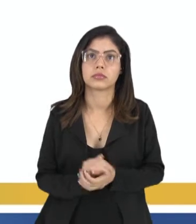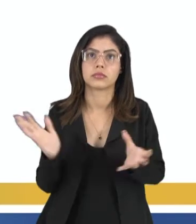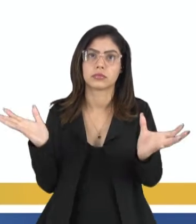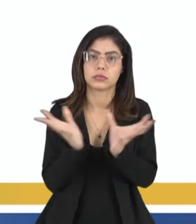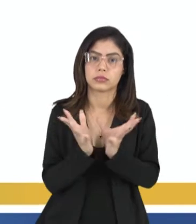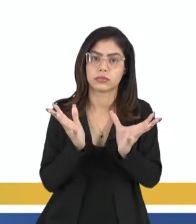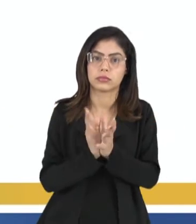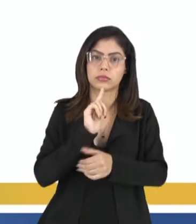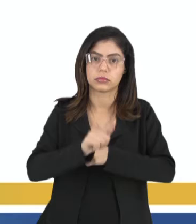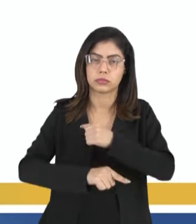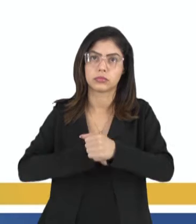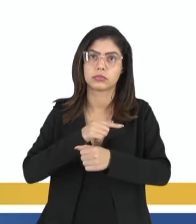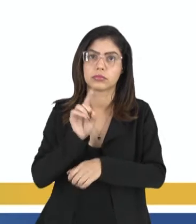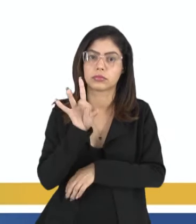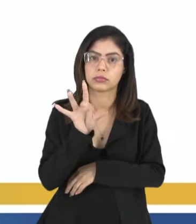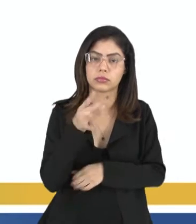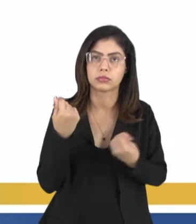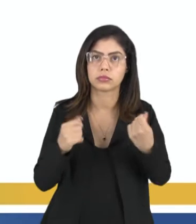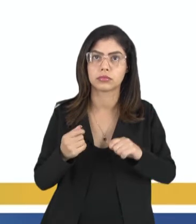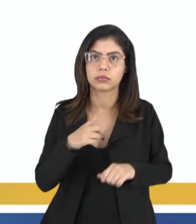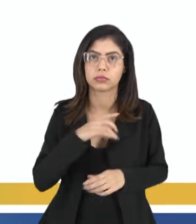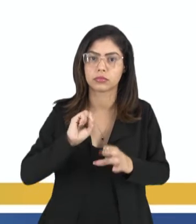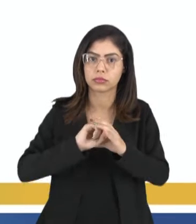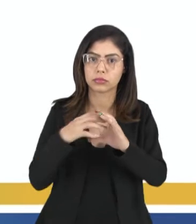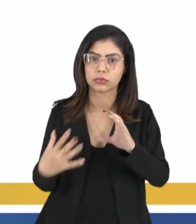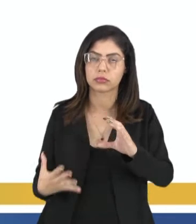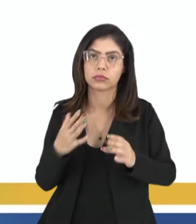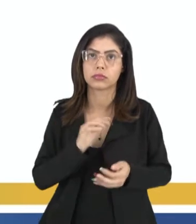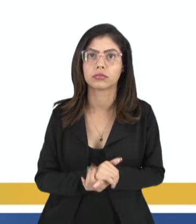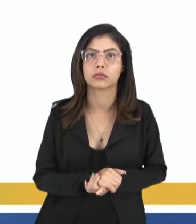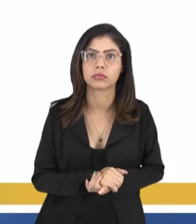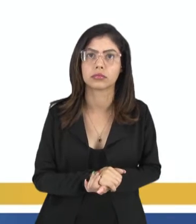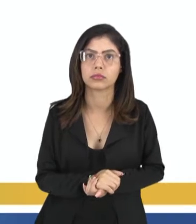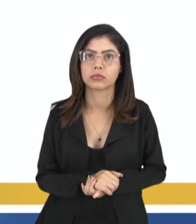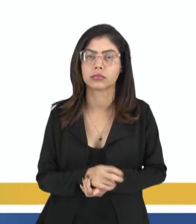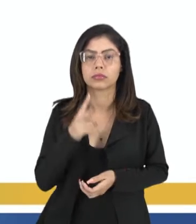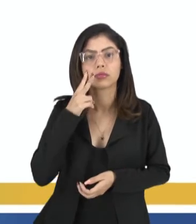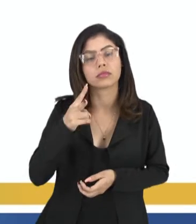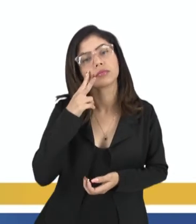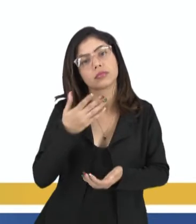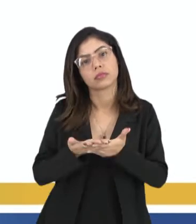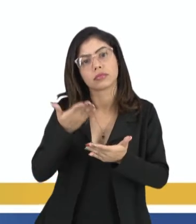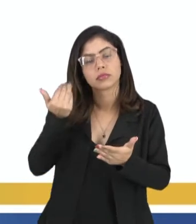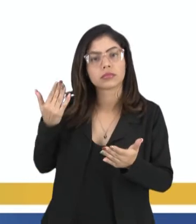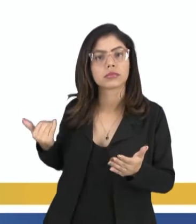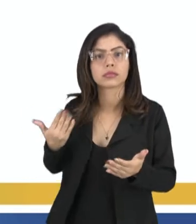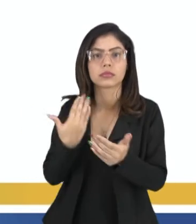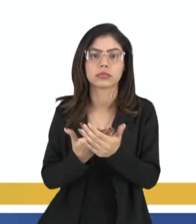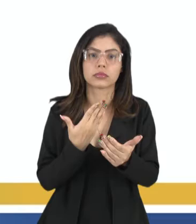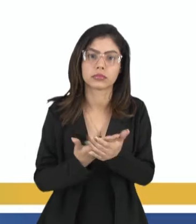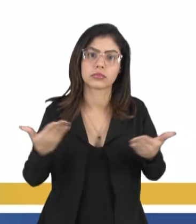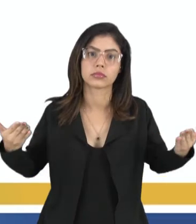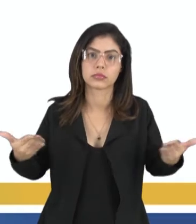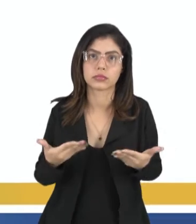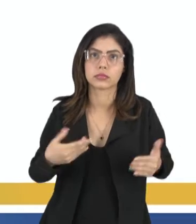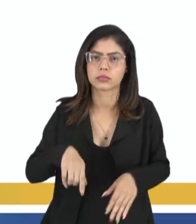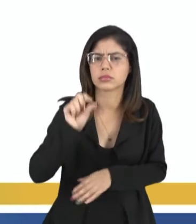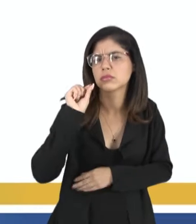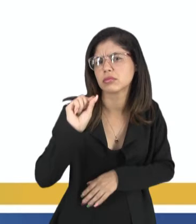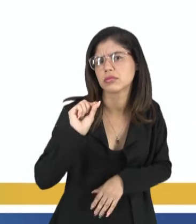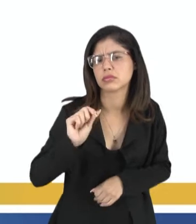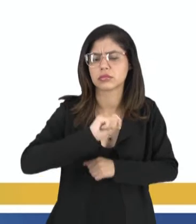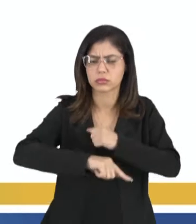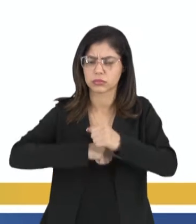de átomos. Só que eles precisam ter algumas características que a gente vai ver posteriormente na aula de hoje. O que esses átomos